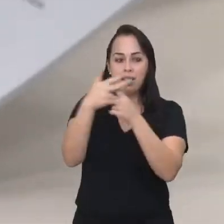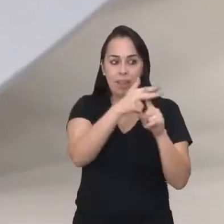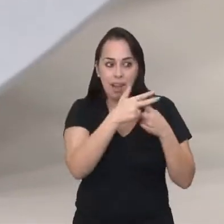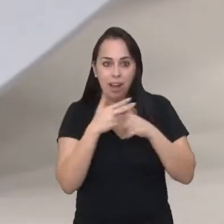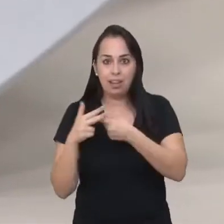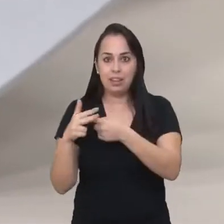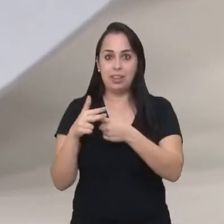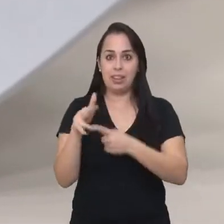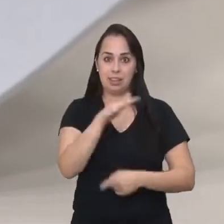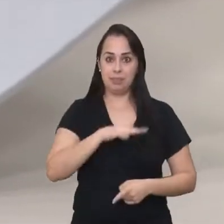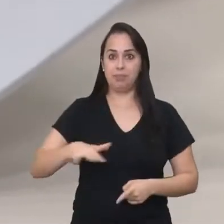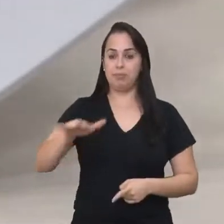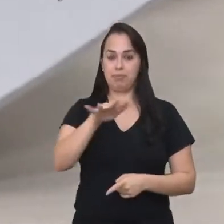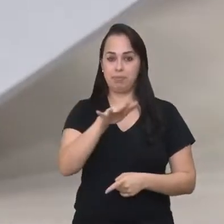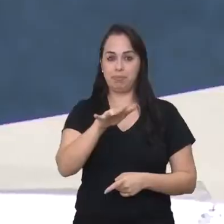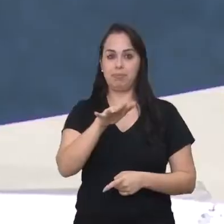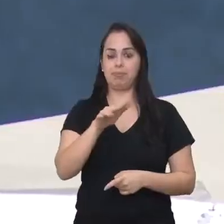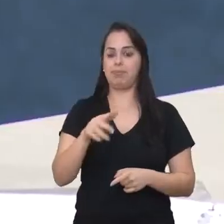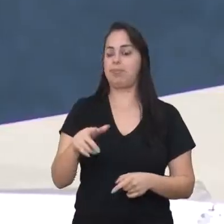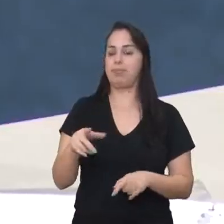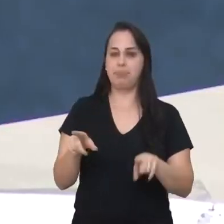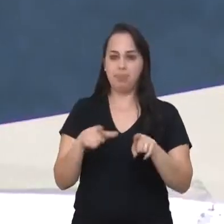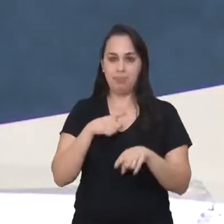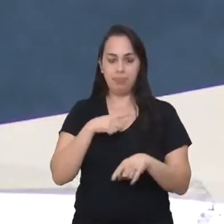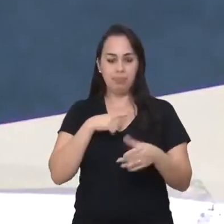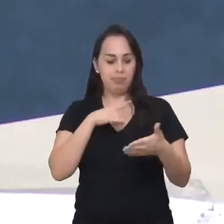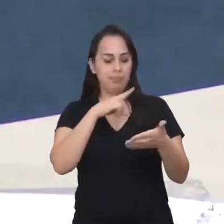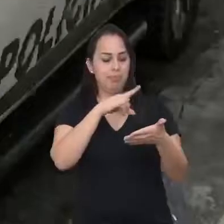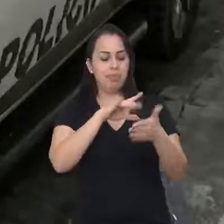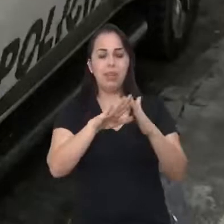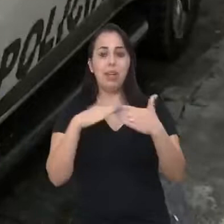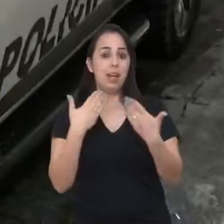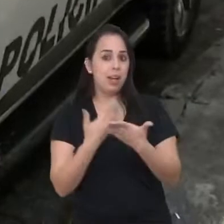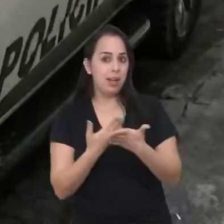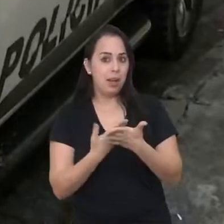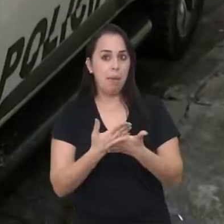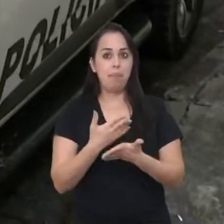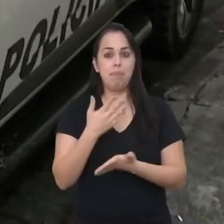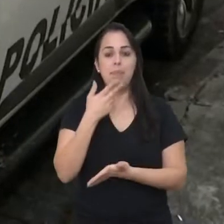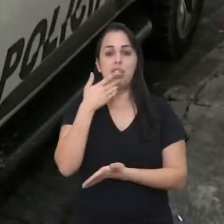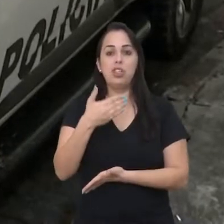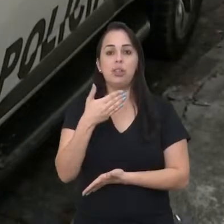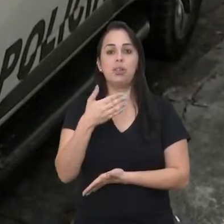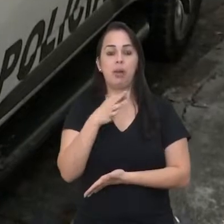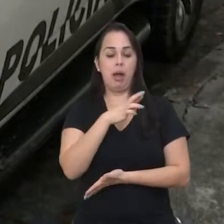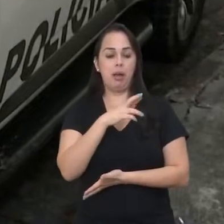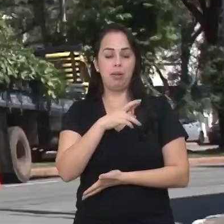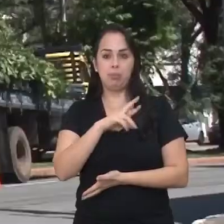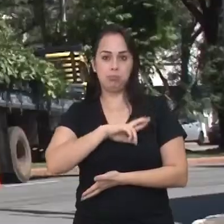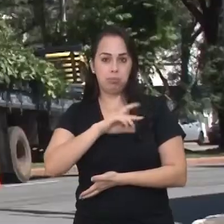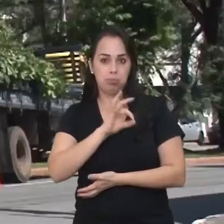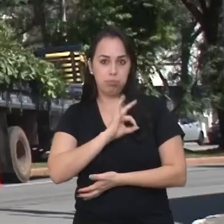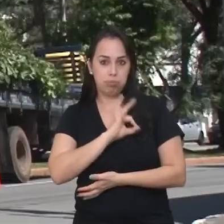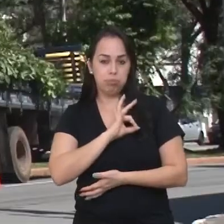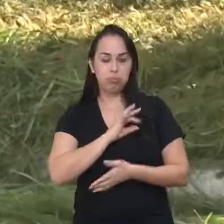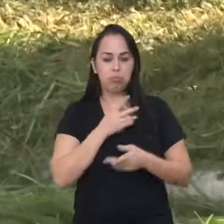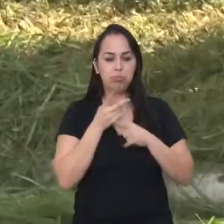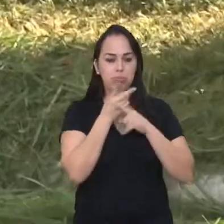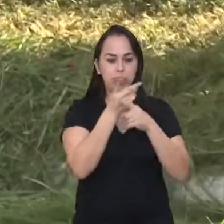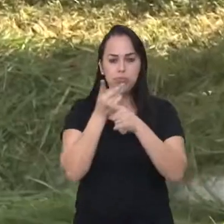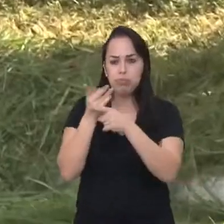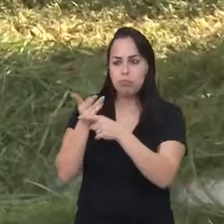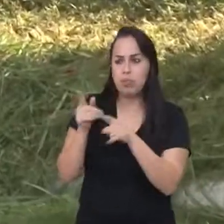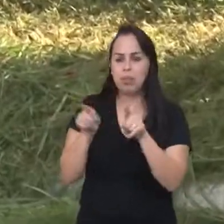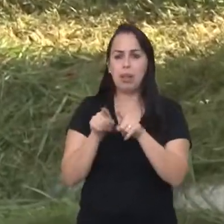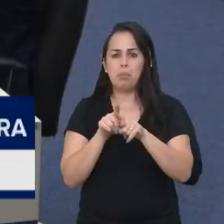de manutenção pública. Entre as solicitações estavam requerimentos que pediam aumento na ronda policial, podas de árvore,